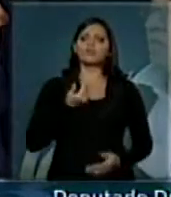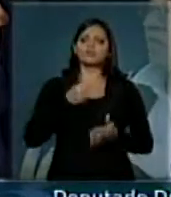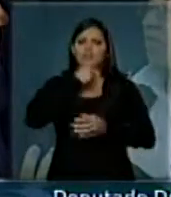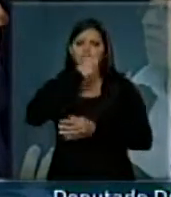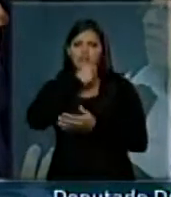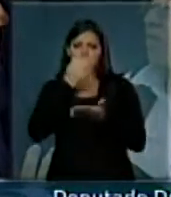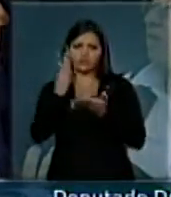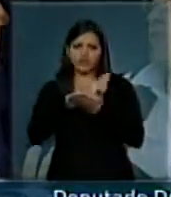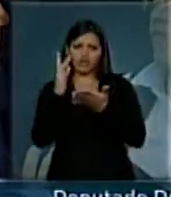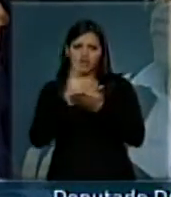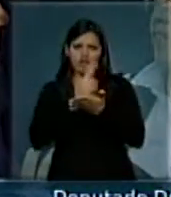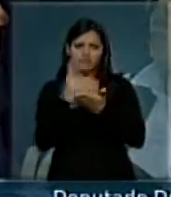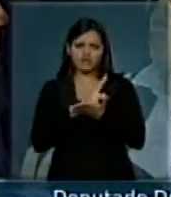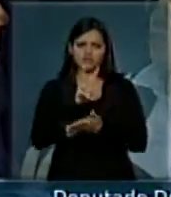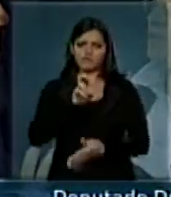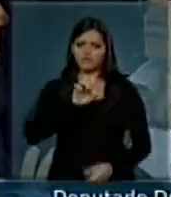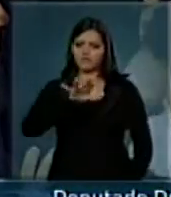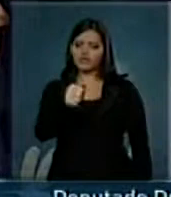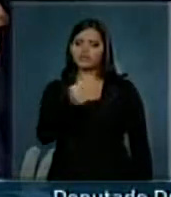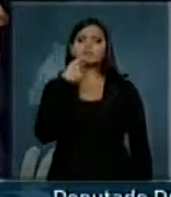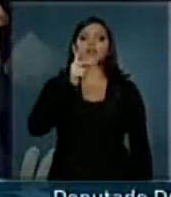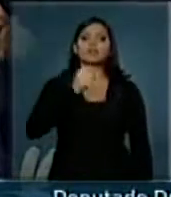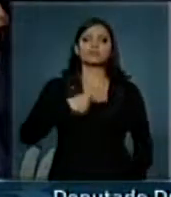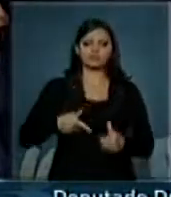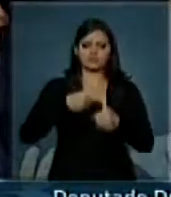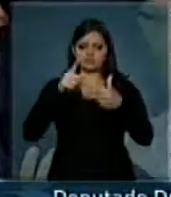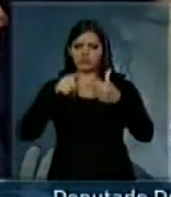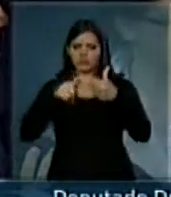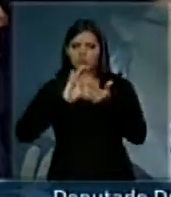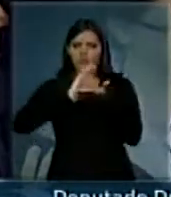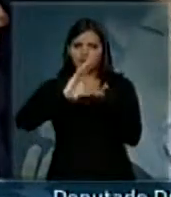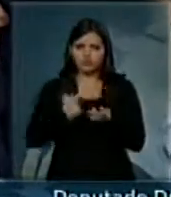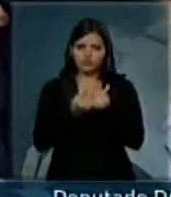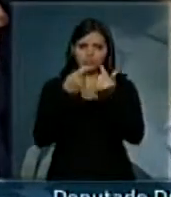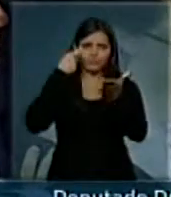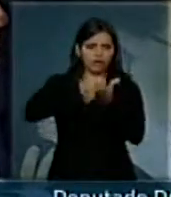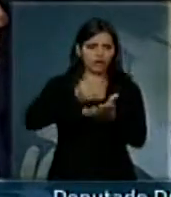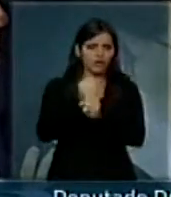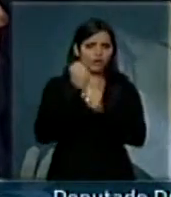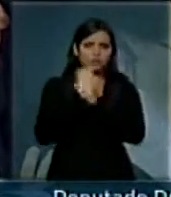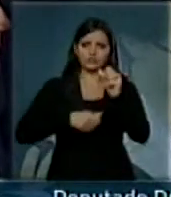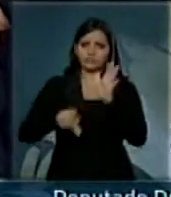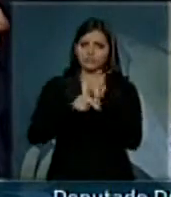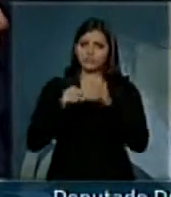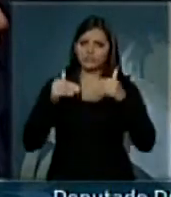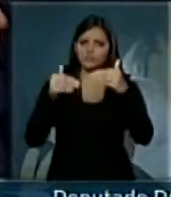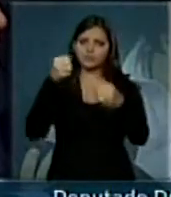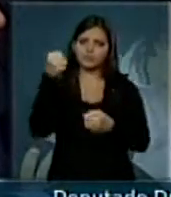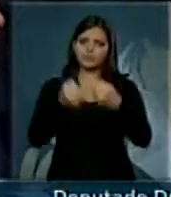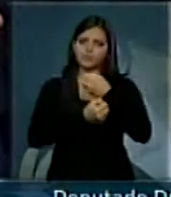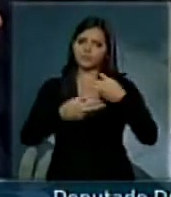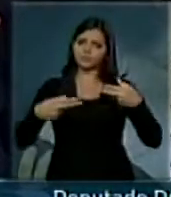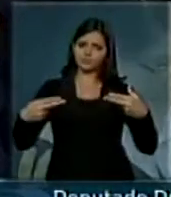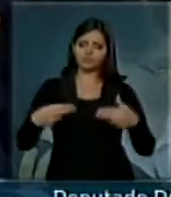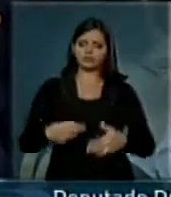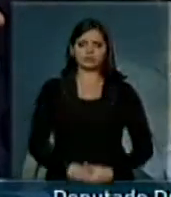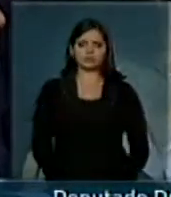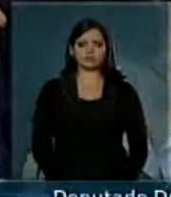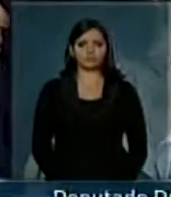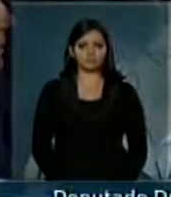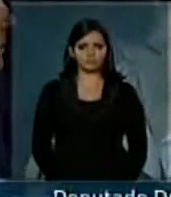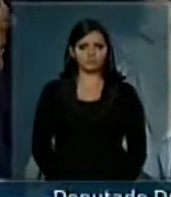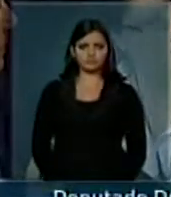Veja, dizendo que teria que ter um segundo orçamento para pagar as obras realizadas pelo Ministério